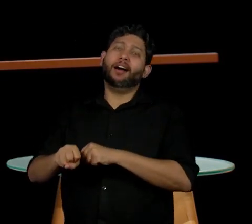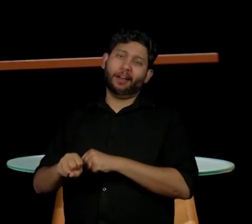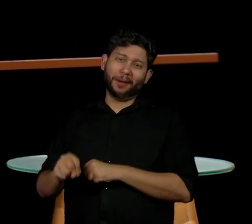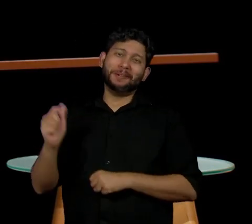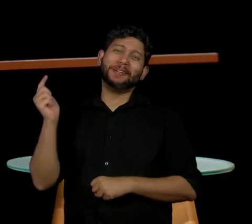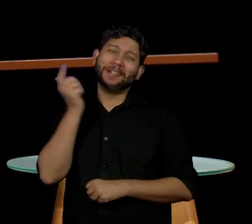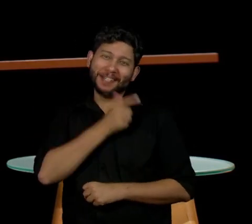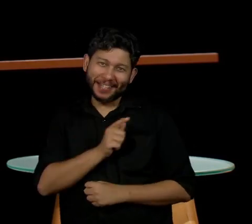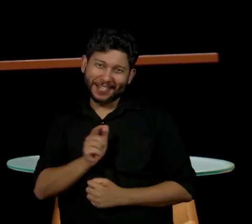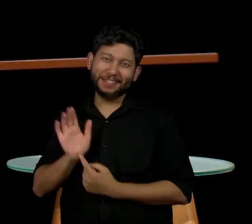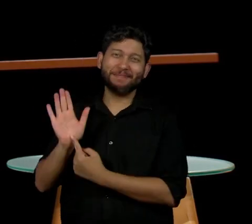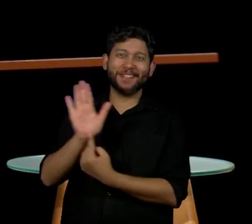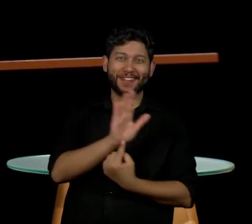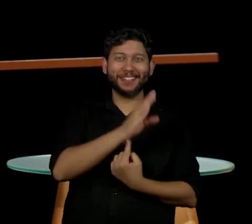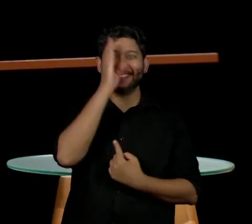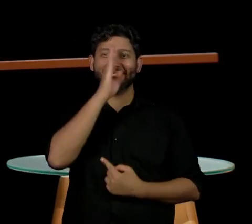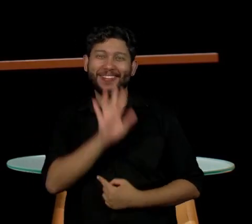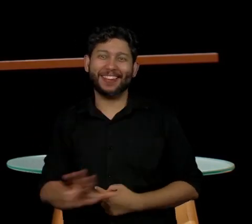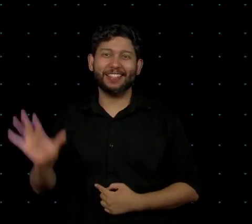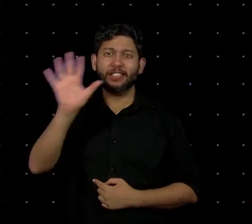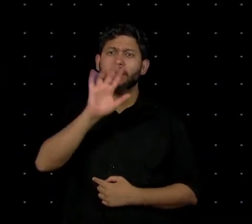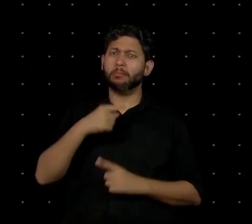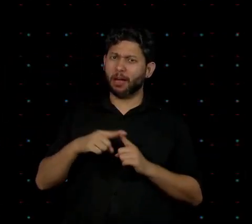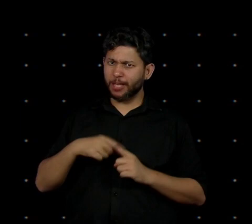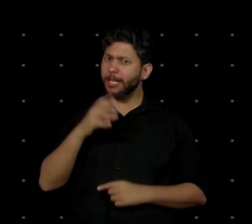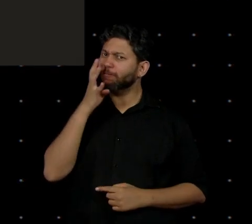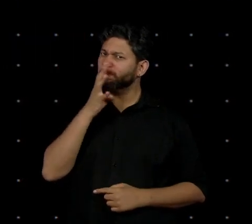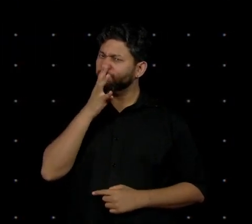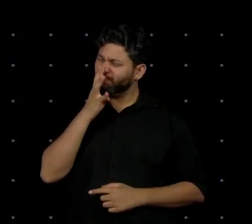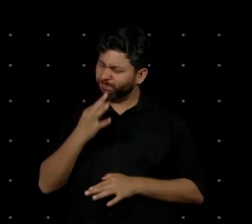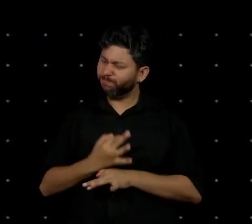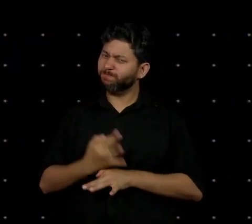mas também de perseverança.